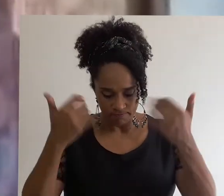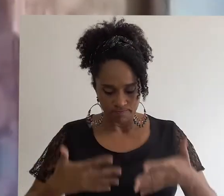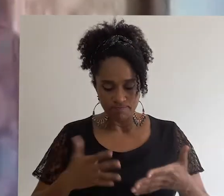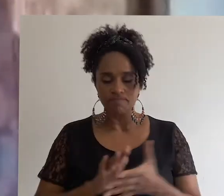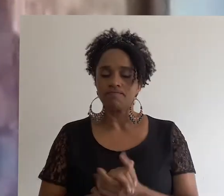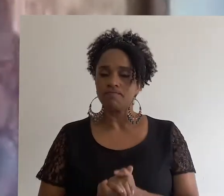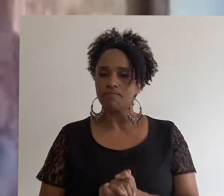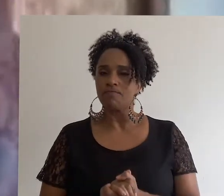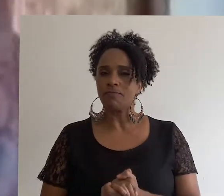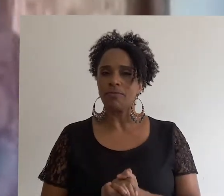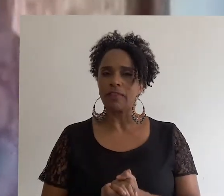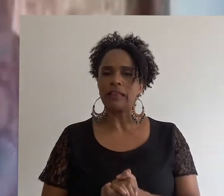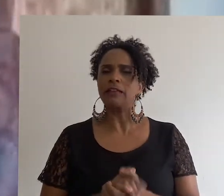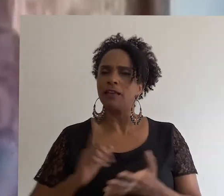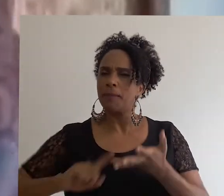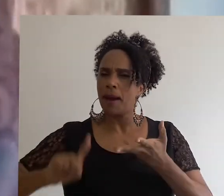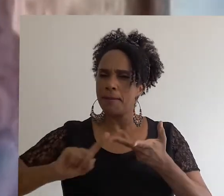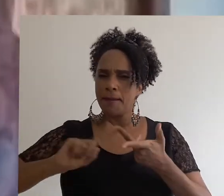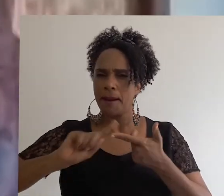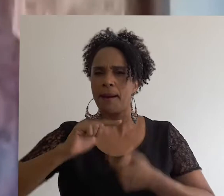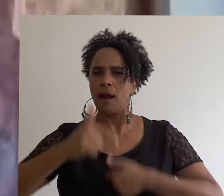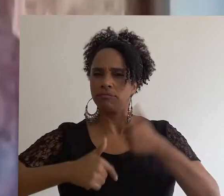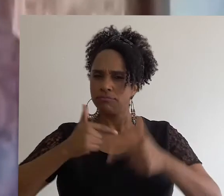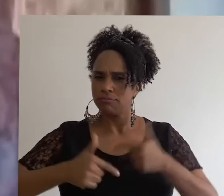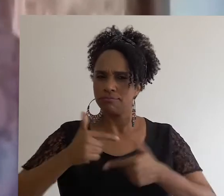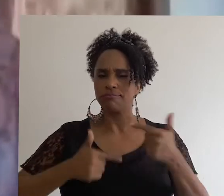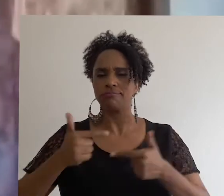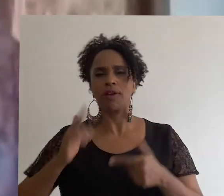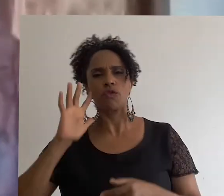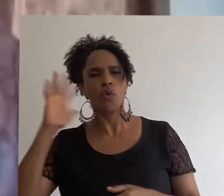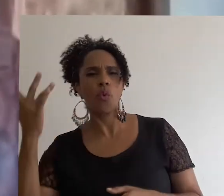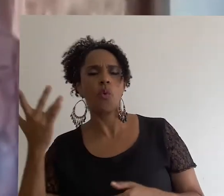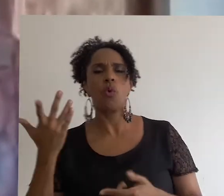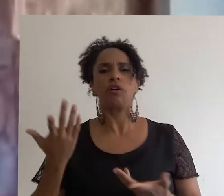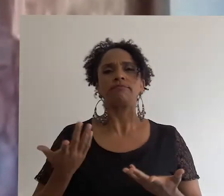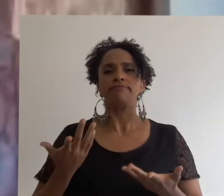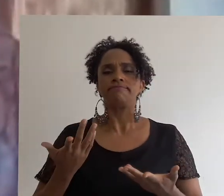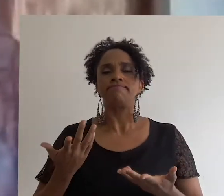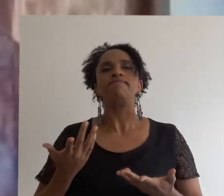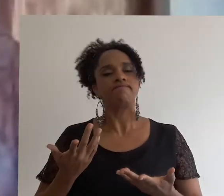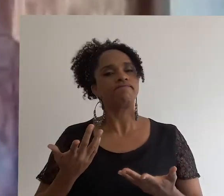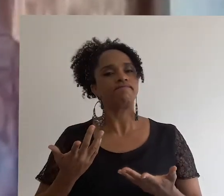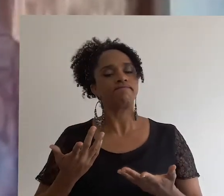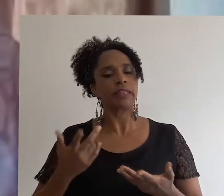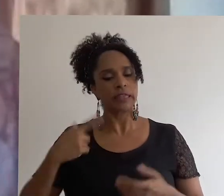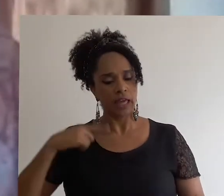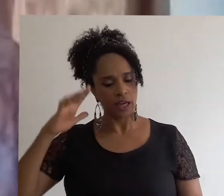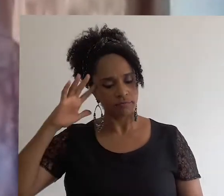que todas as ações e todas as decisões tomadas esse ano serviram